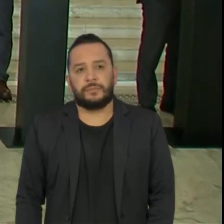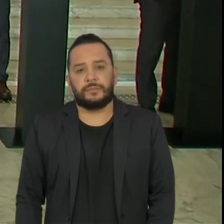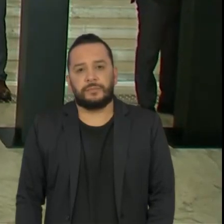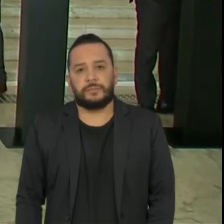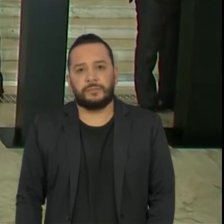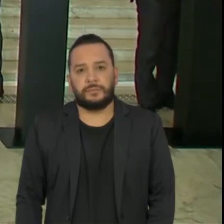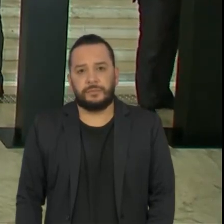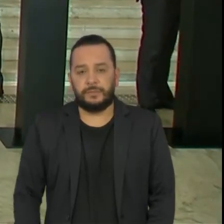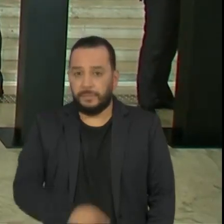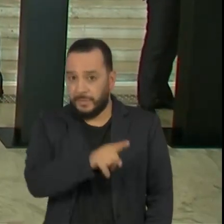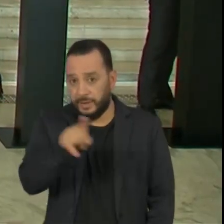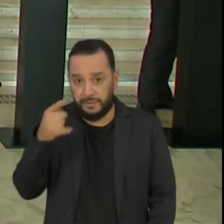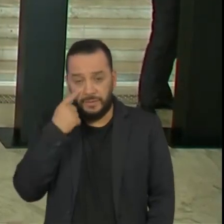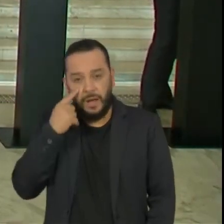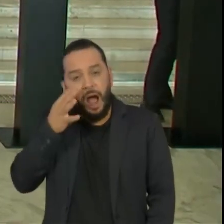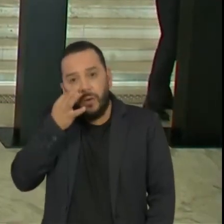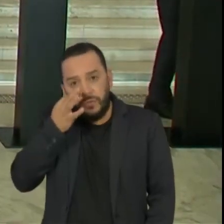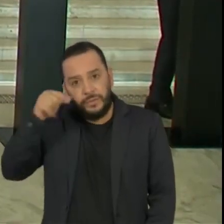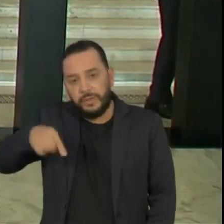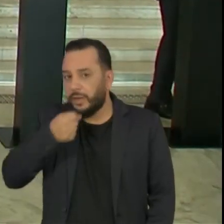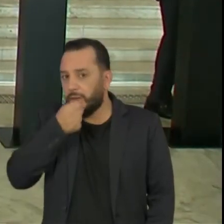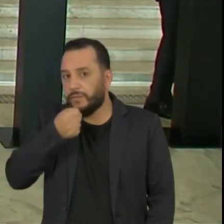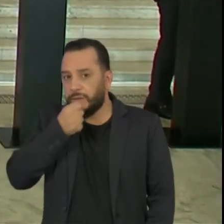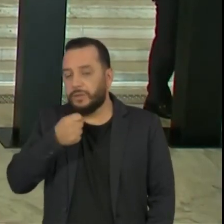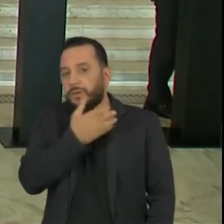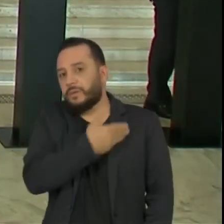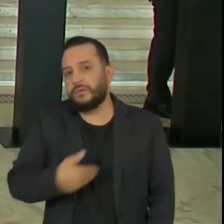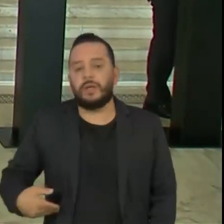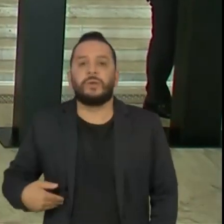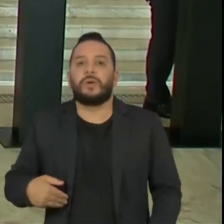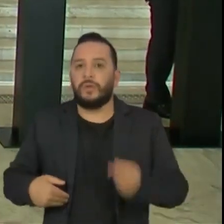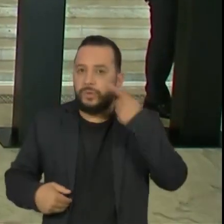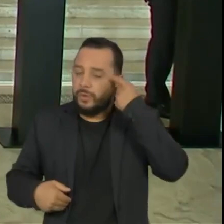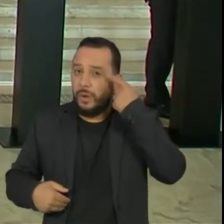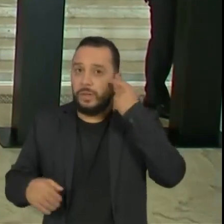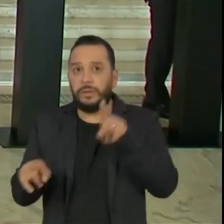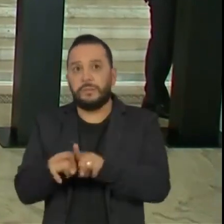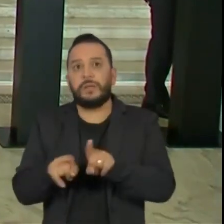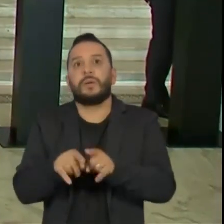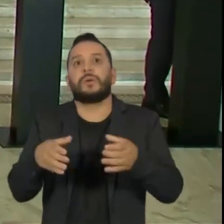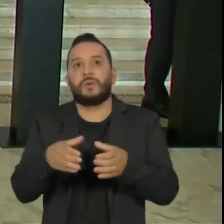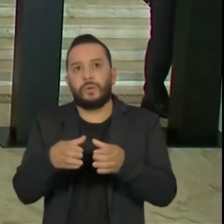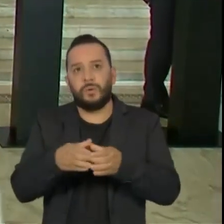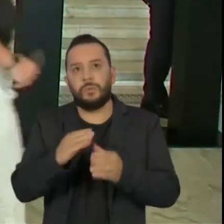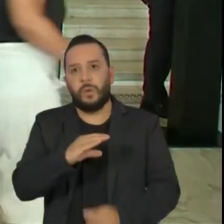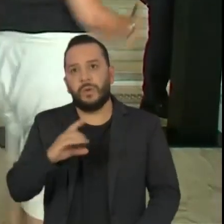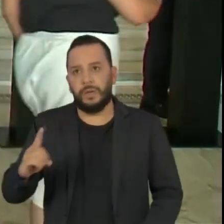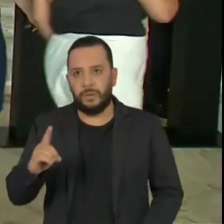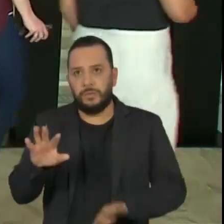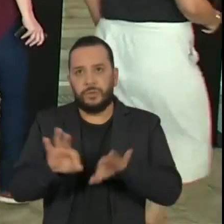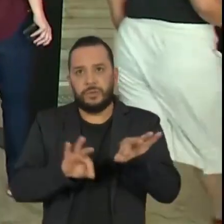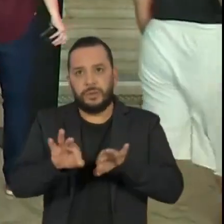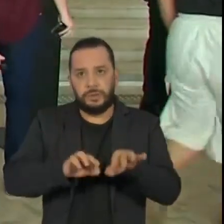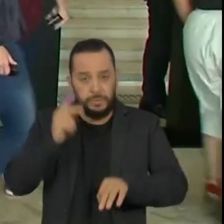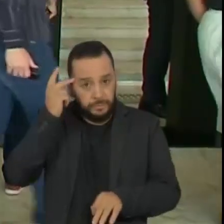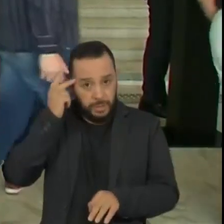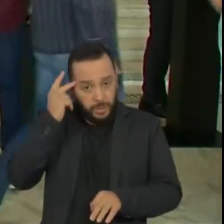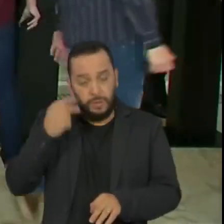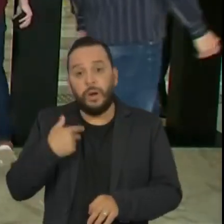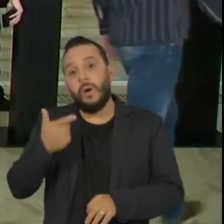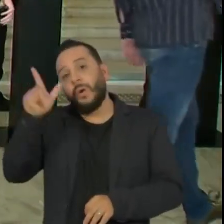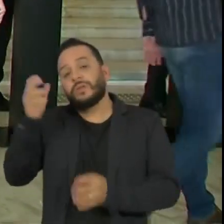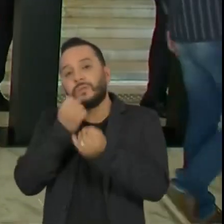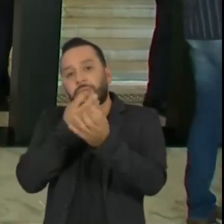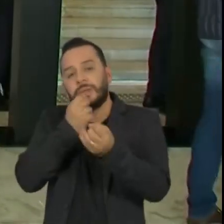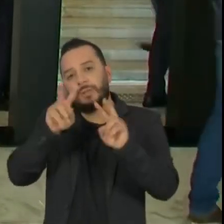Você acompanhou ao vivo a entrevista coletiva do governador João Dória e da equipe que coordena o Plano São Paulo. Veja outras notícias